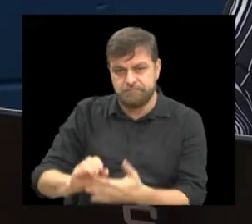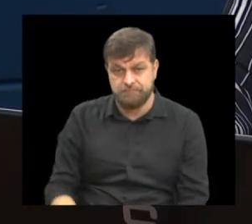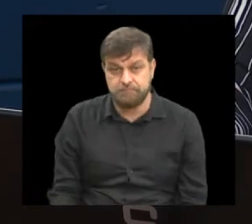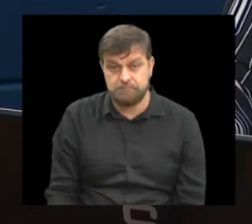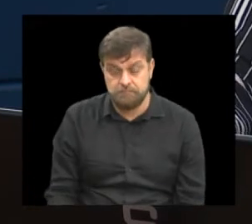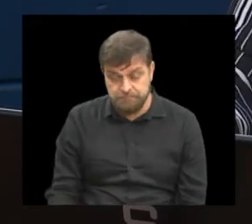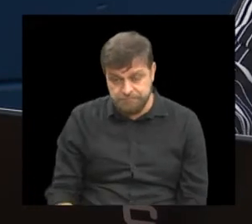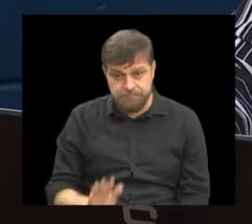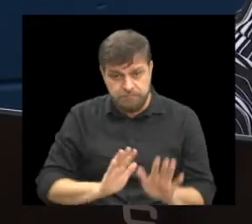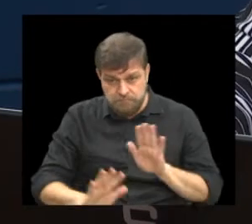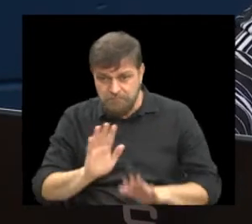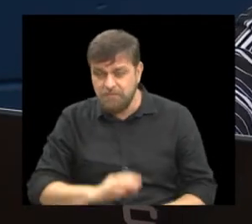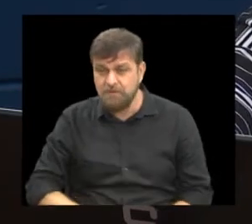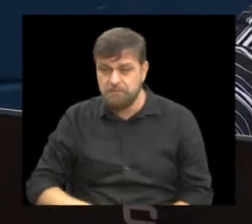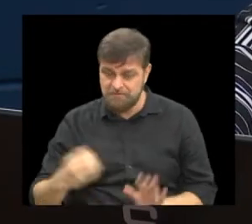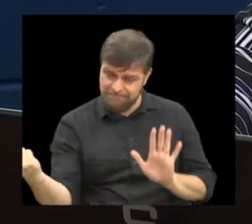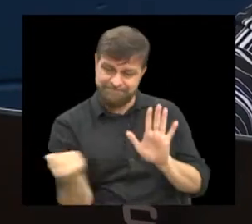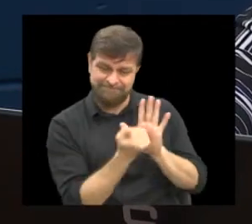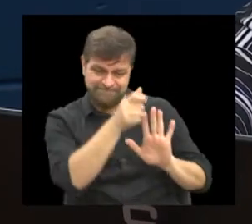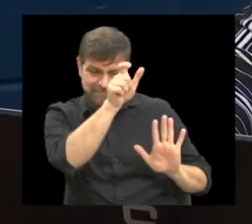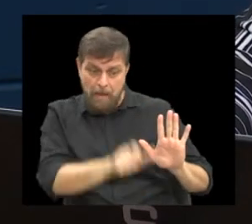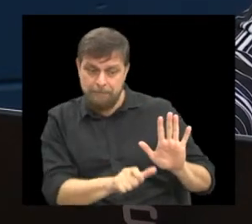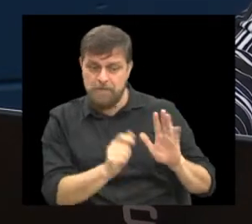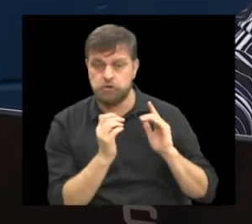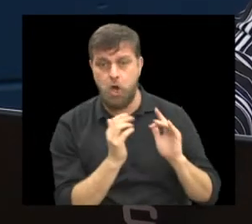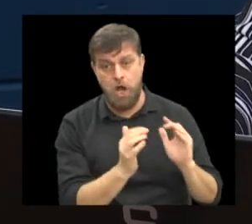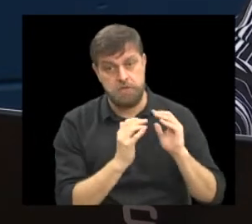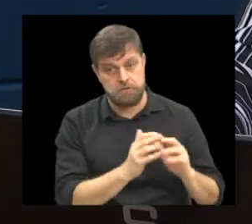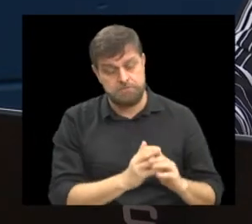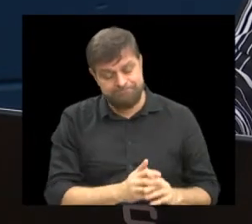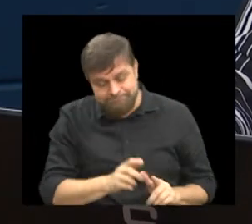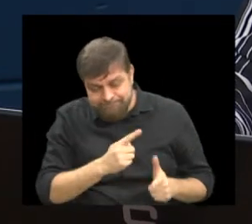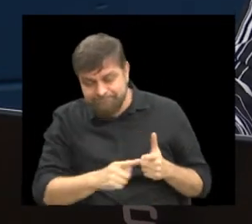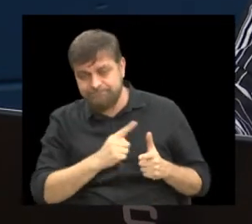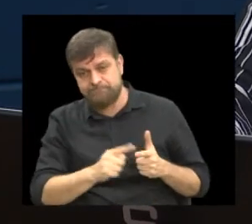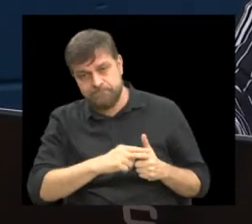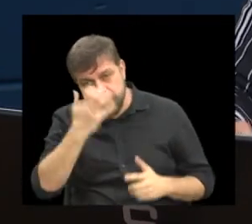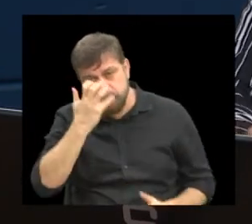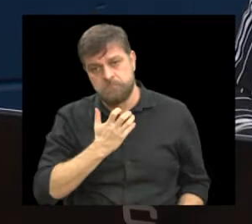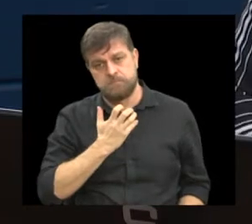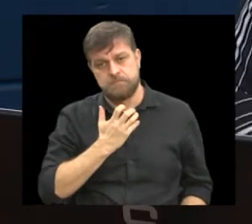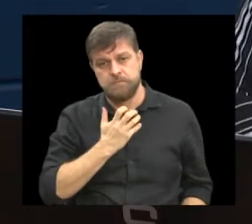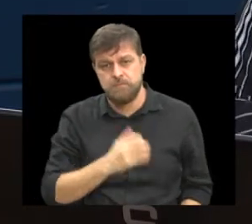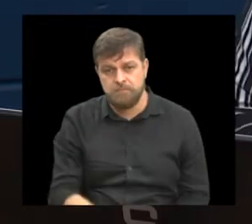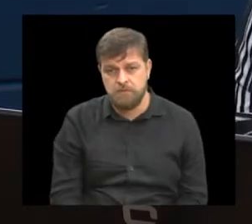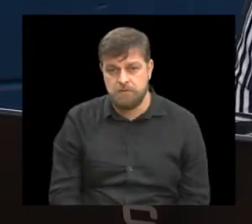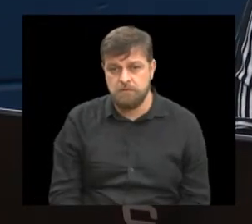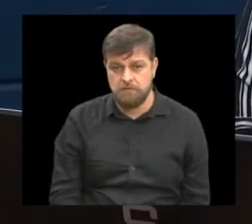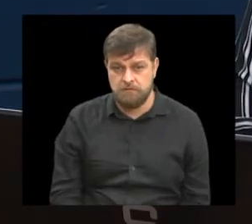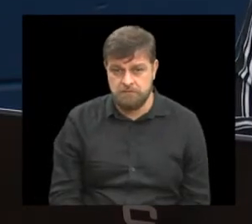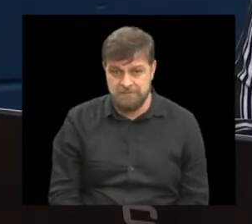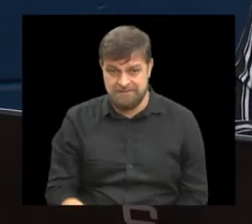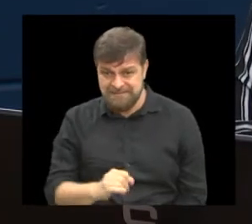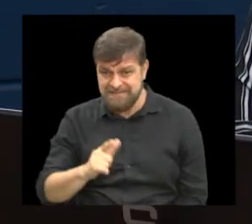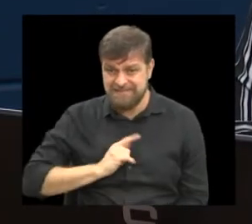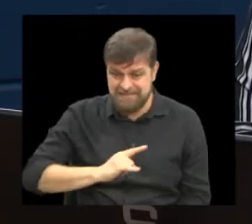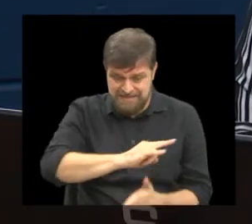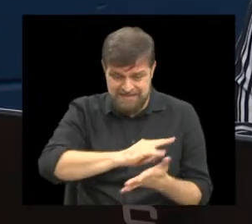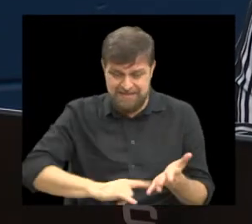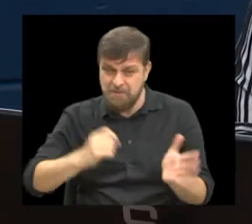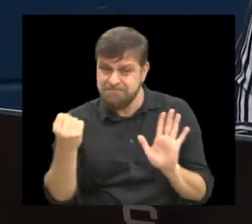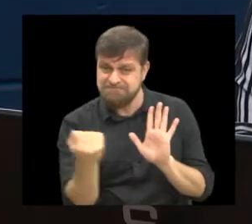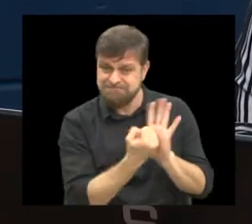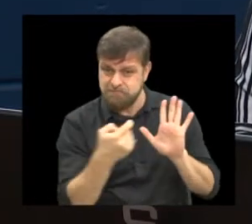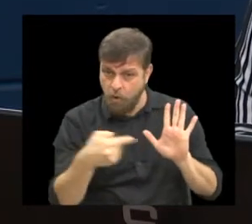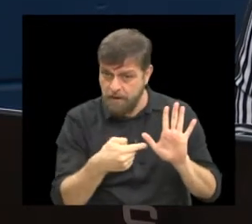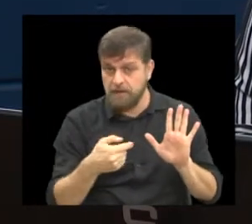cuidado, porque você rotular um ser humano é muito sério. É muito sério. Mesmo que, através desse rótulo, ele